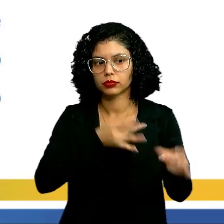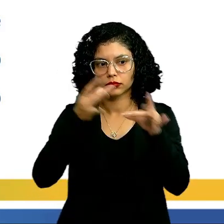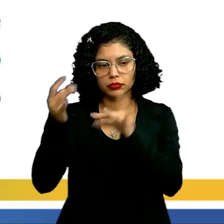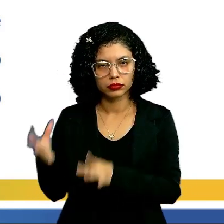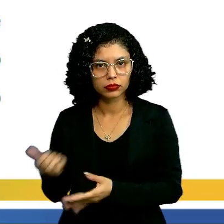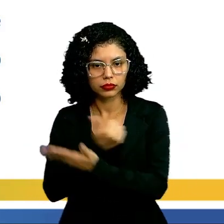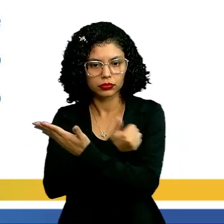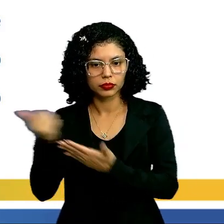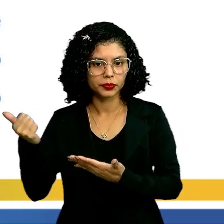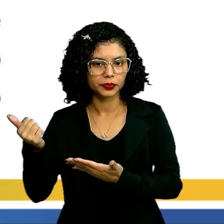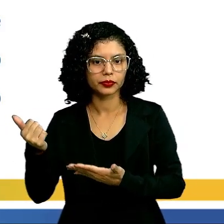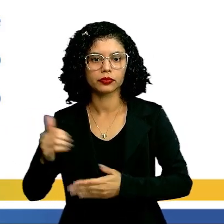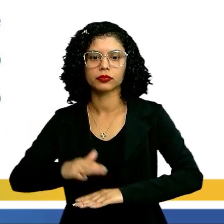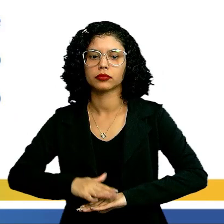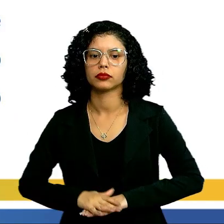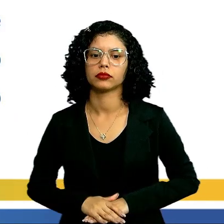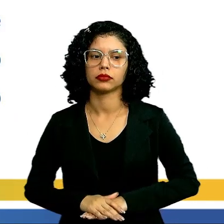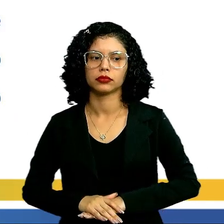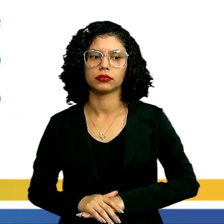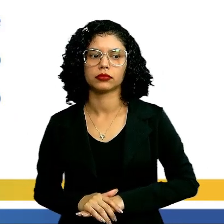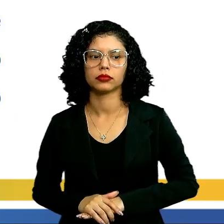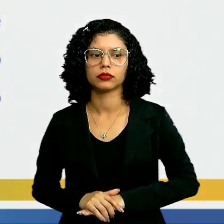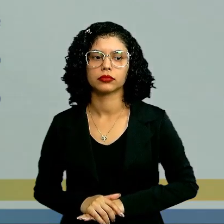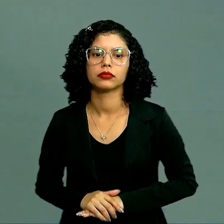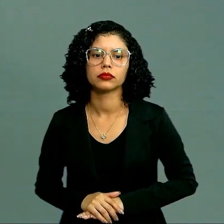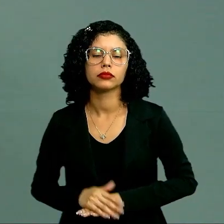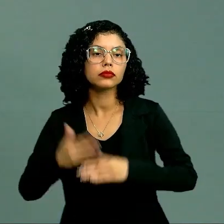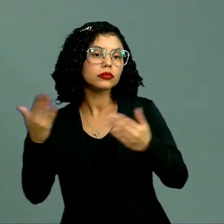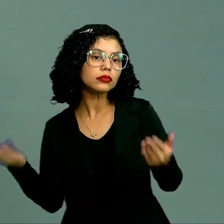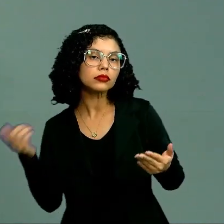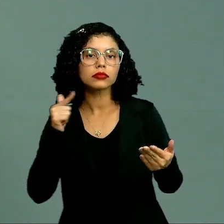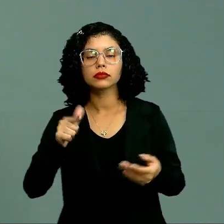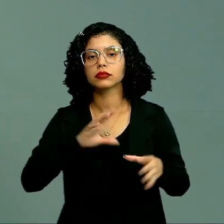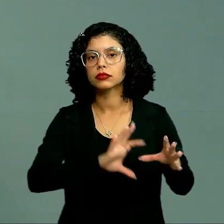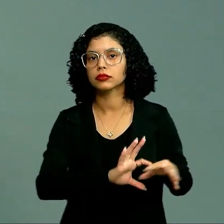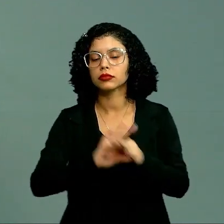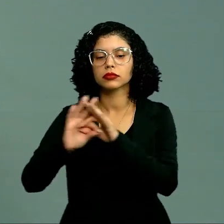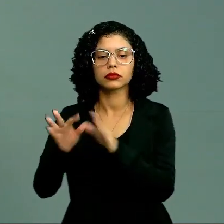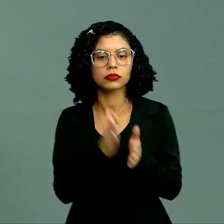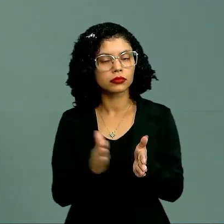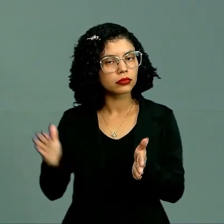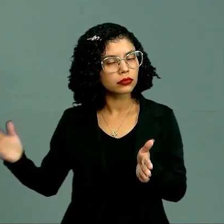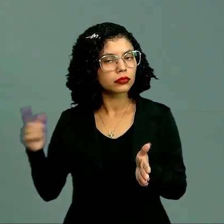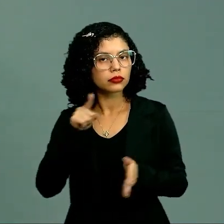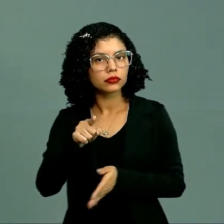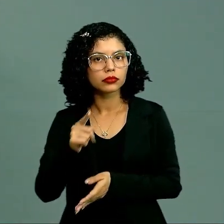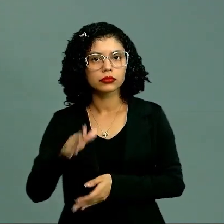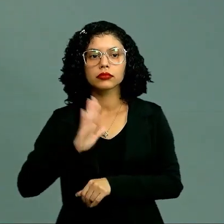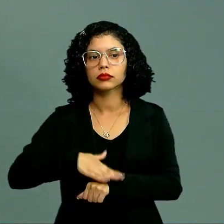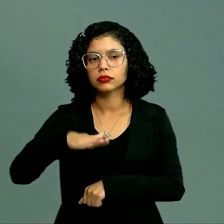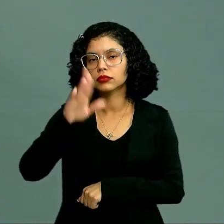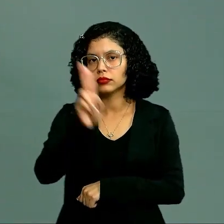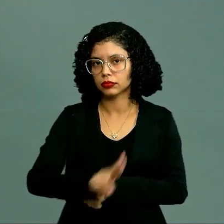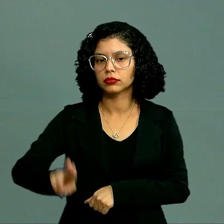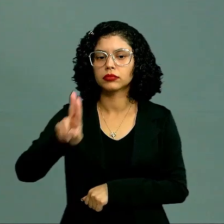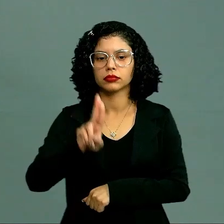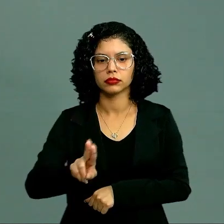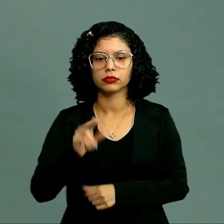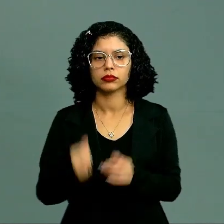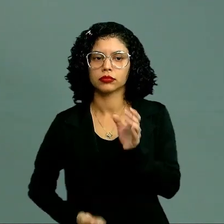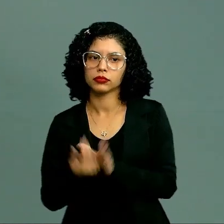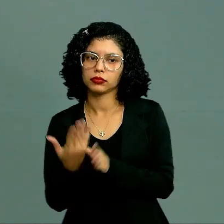e entender bem o mercado de ações. Essa coesão sequencial é uma das que vocês mais utilizam quando vocês